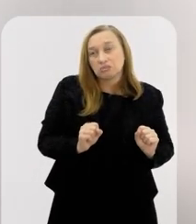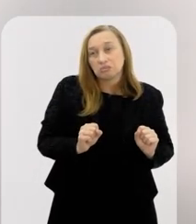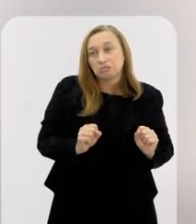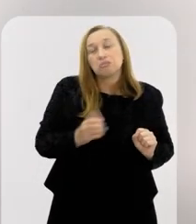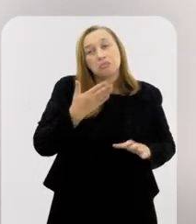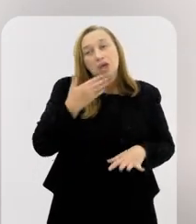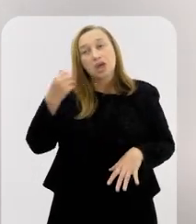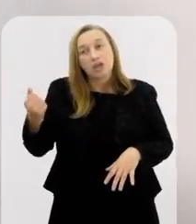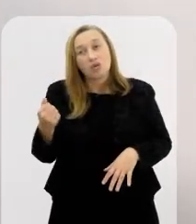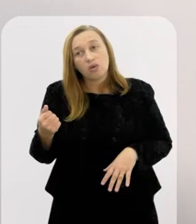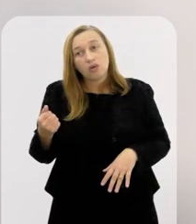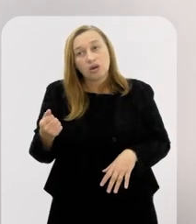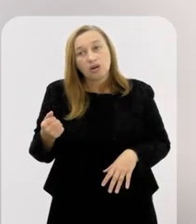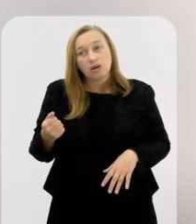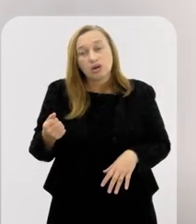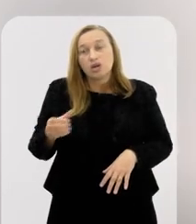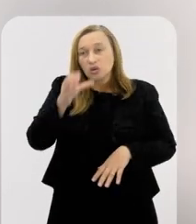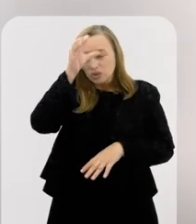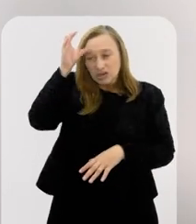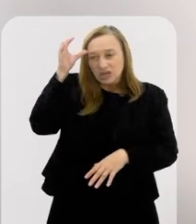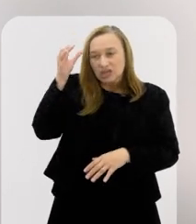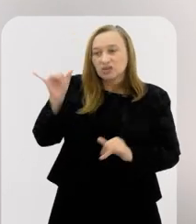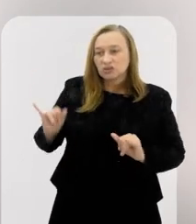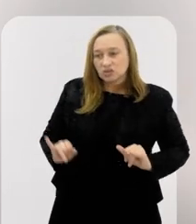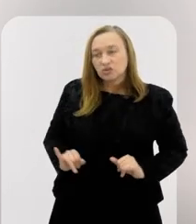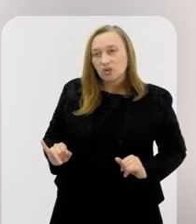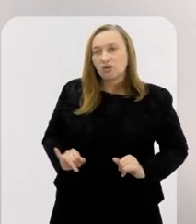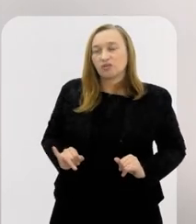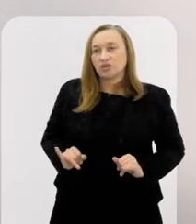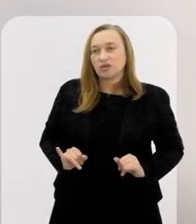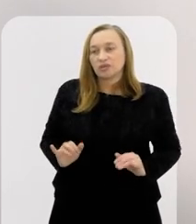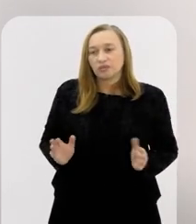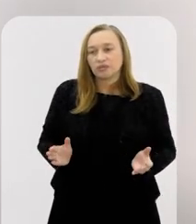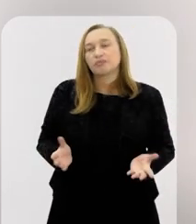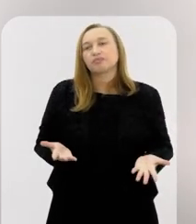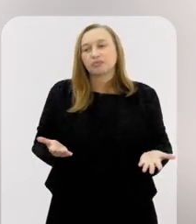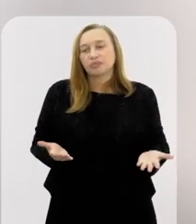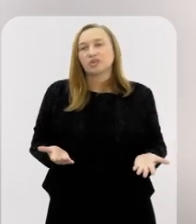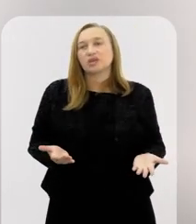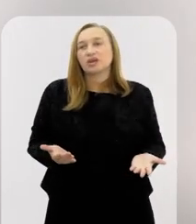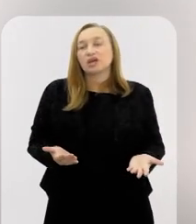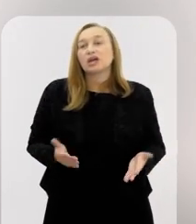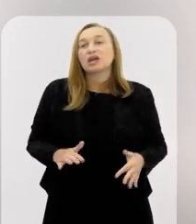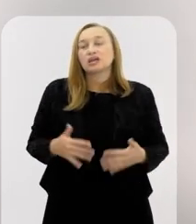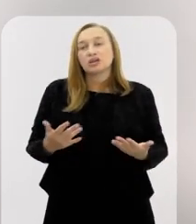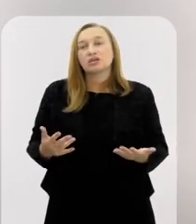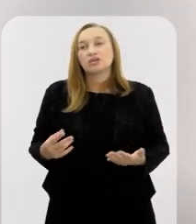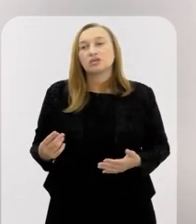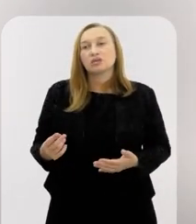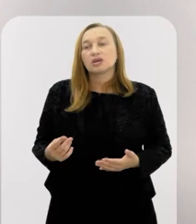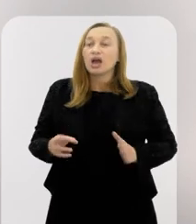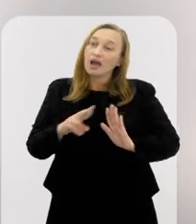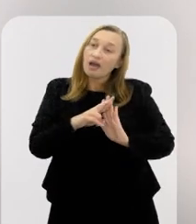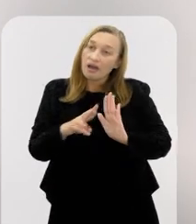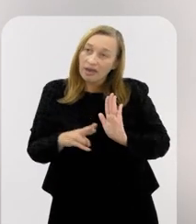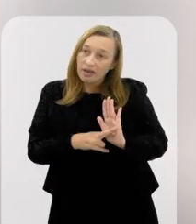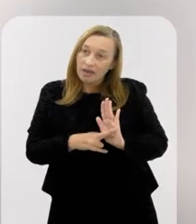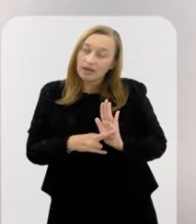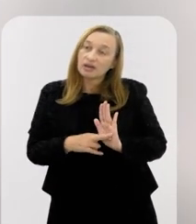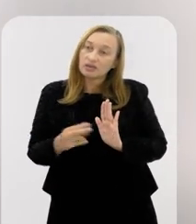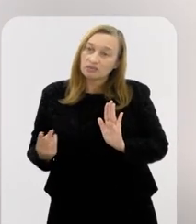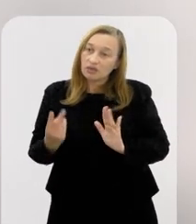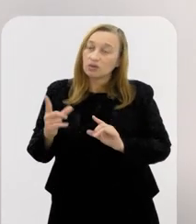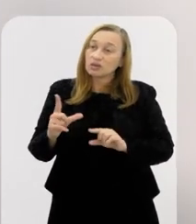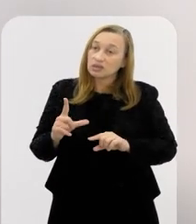eh melhor eu lesar do que efetivamente então alguns prestadores de serviço alguns vendedores ainda se valem dessa regra